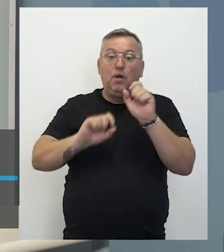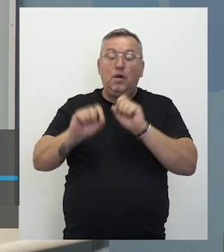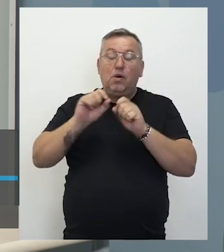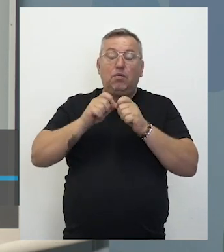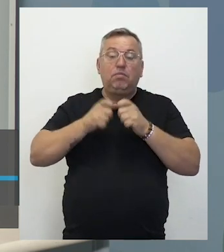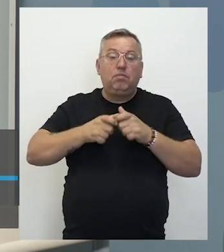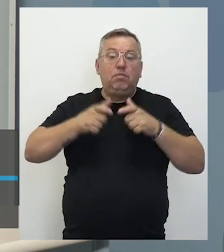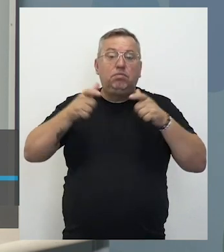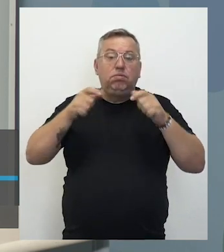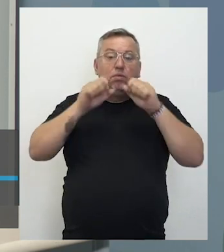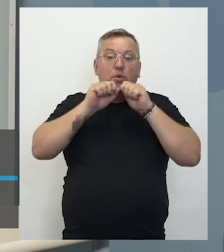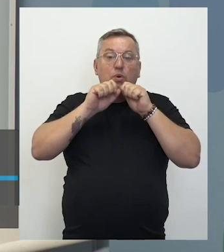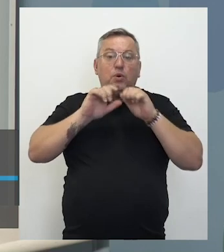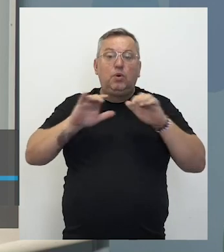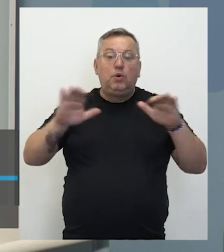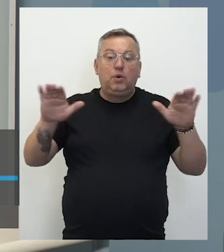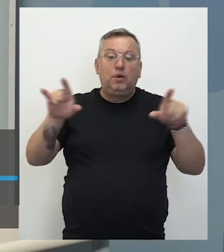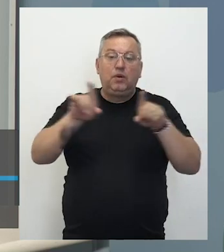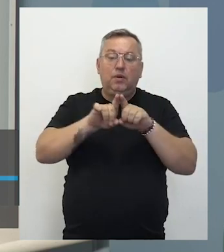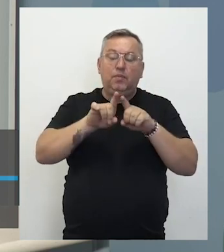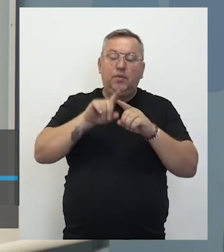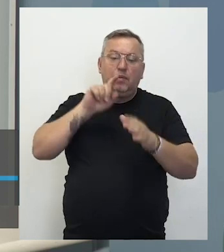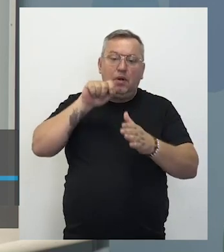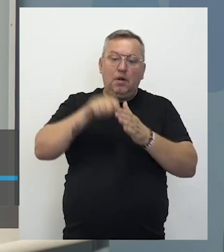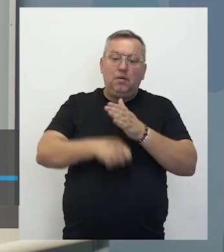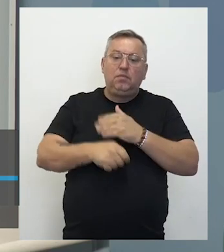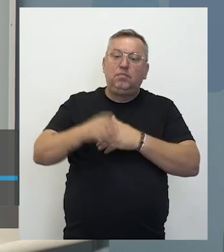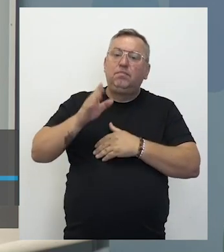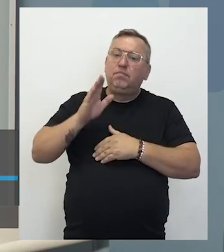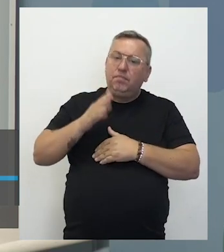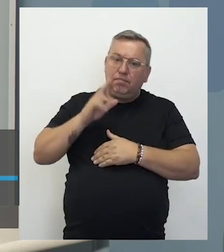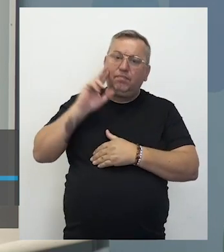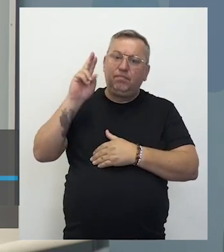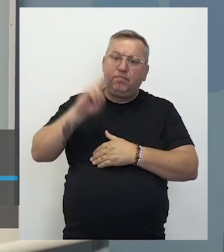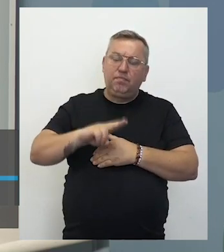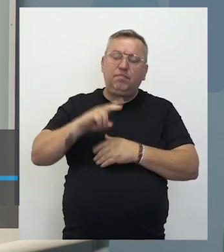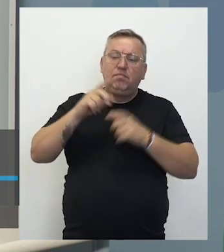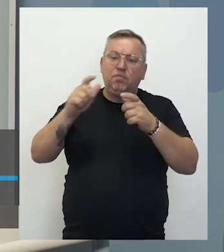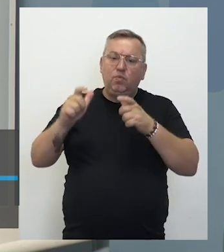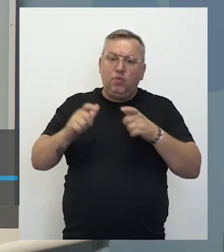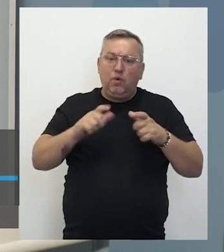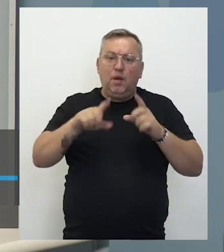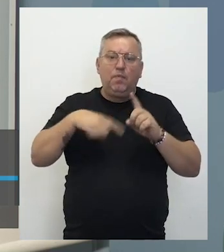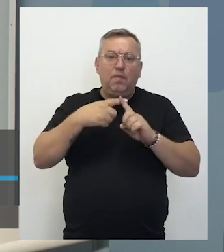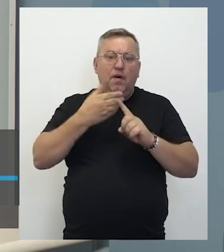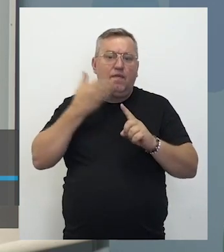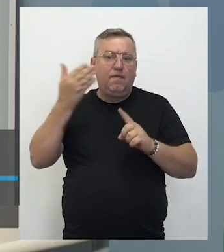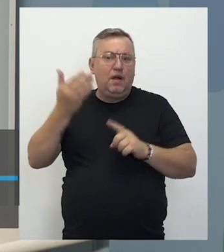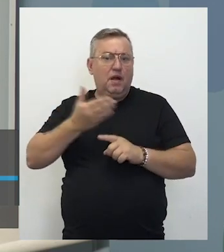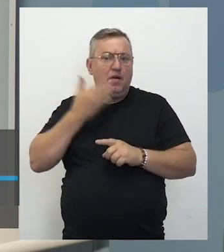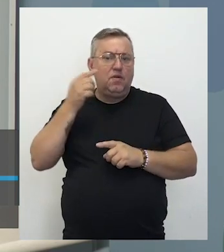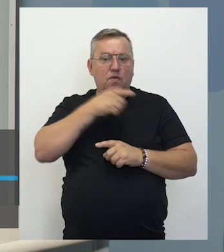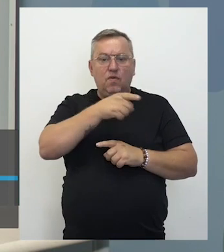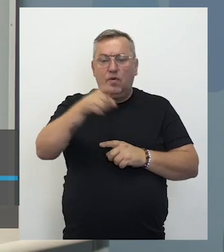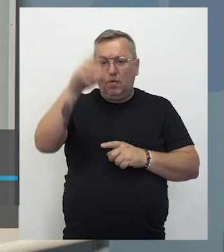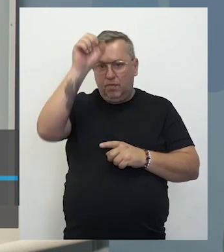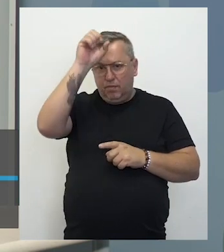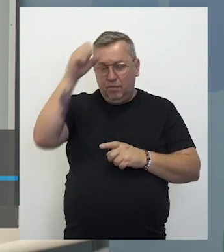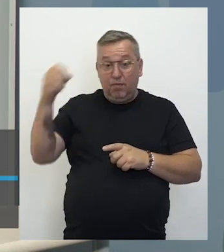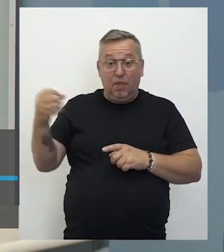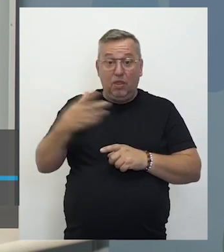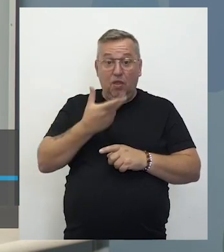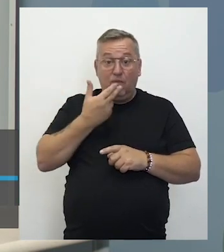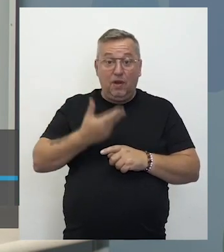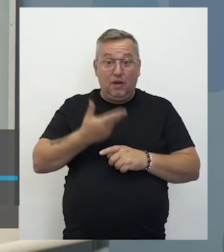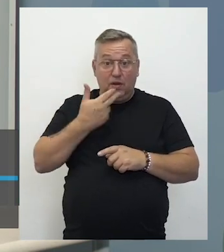ampliar a divulgação. Então, matricule-se já, veja na sua região onde é mais fácil você aprender um novo